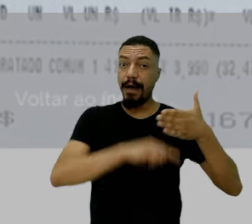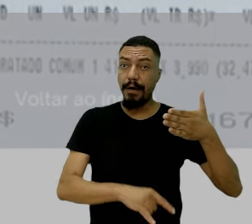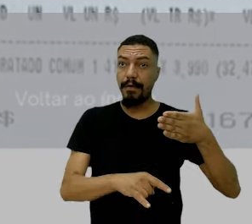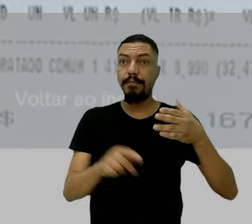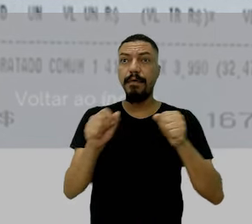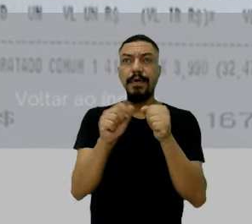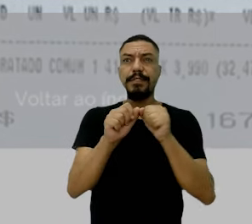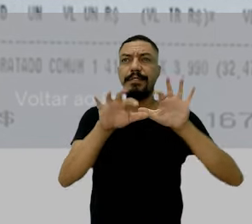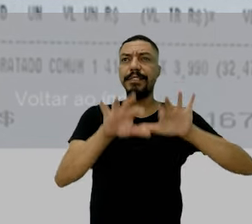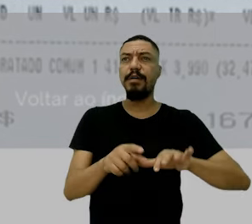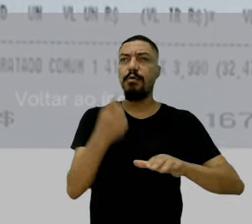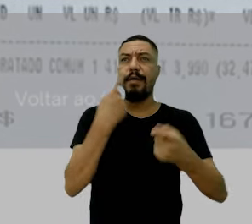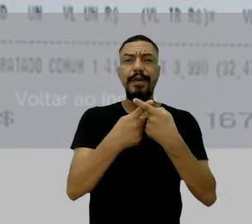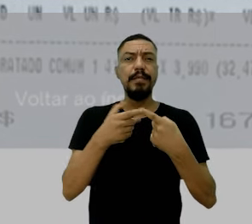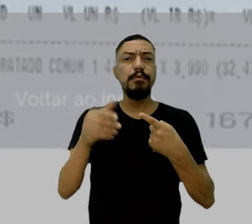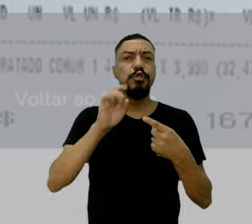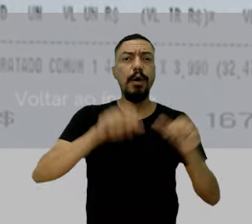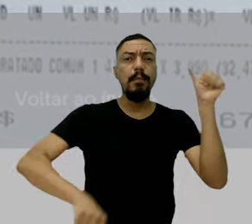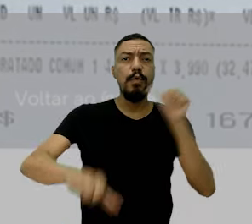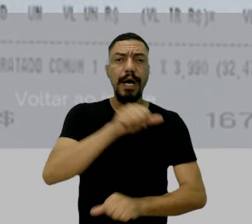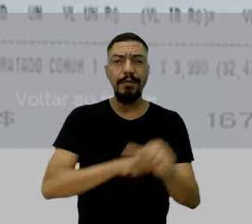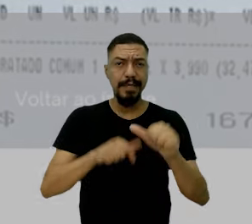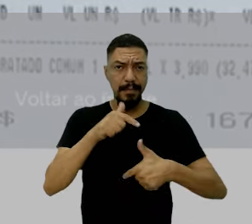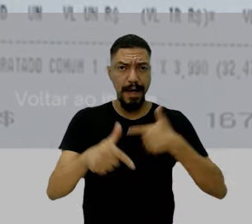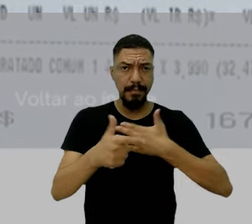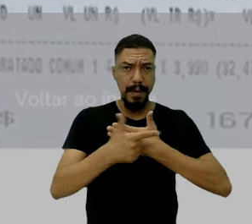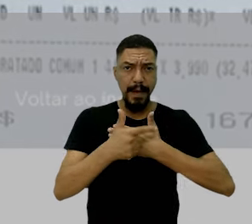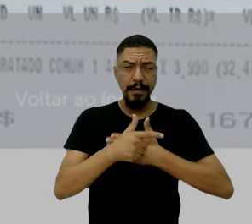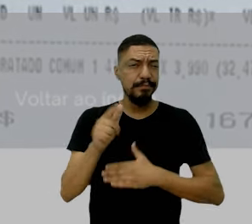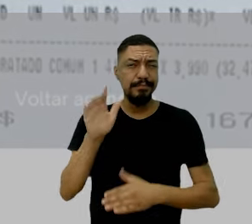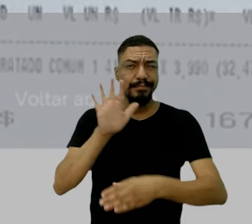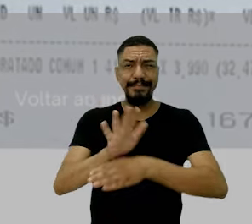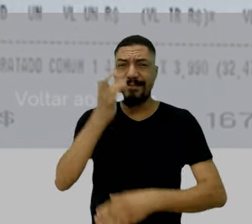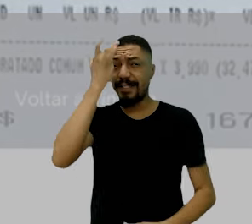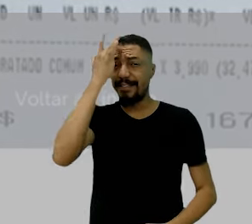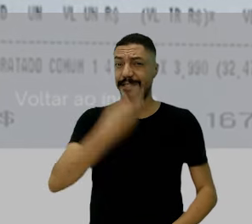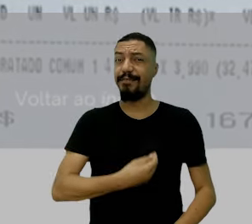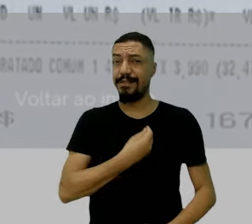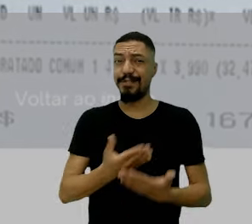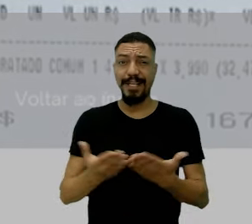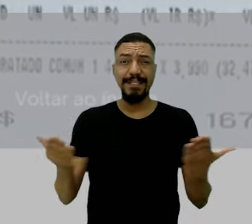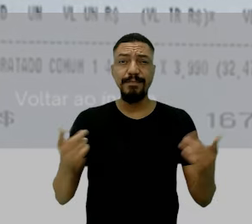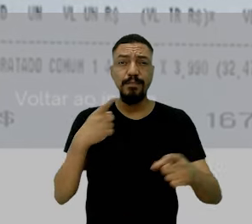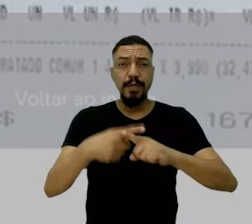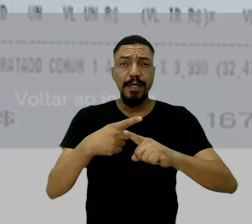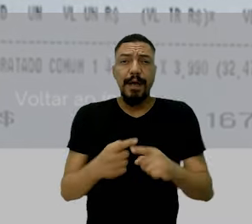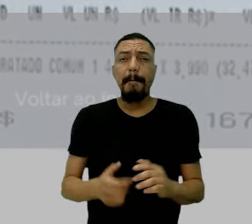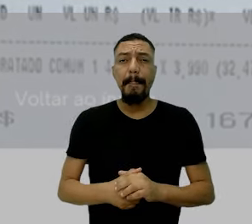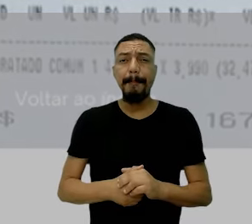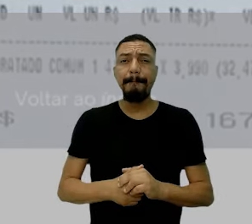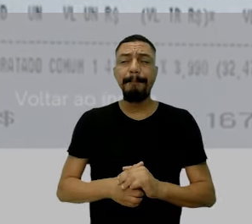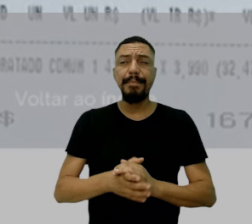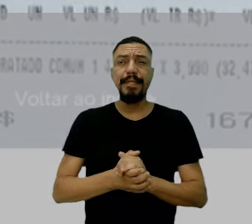vocês. Vocês vão fazer esse e-mail uma vez, depois vão só mudar a função. Isso vai facilitar demais a vida de vocês.